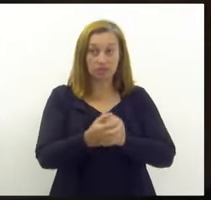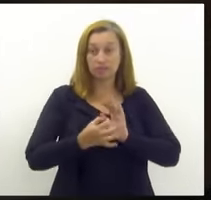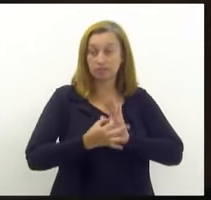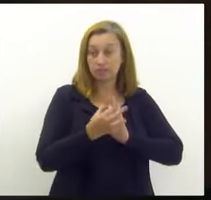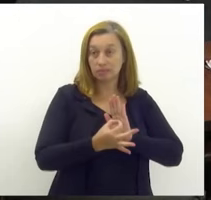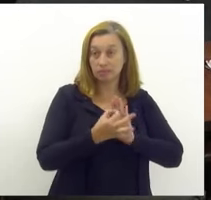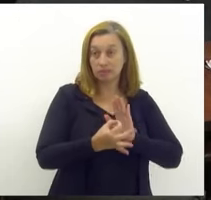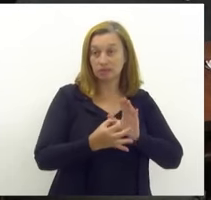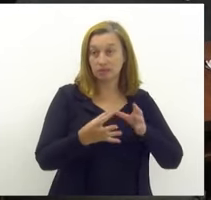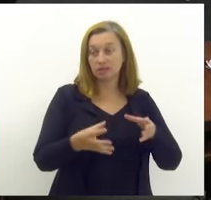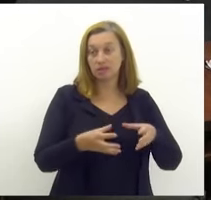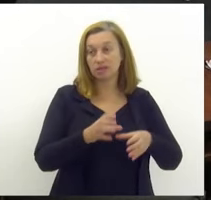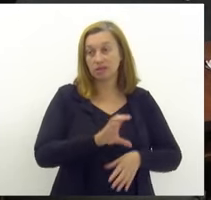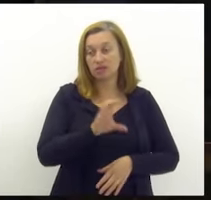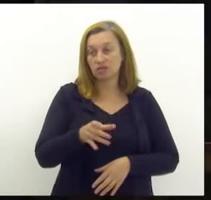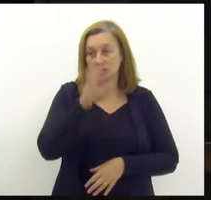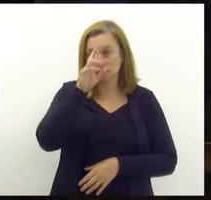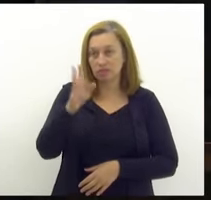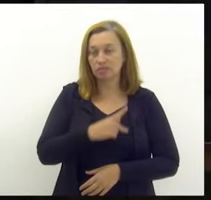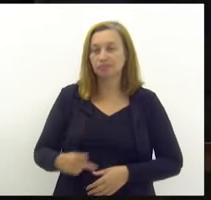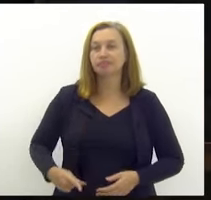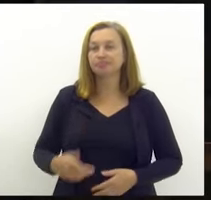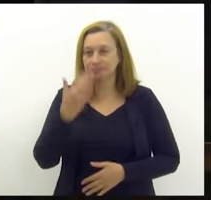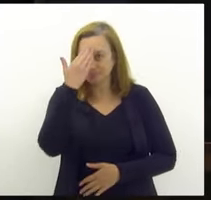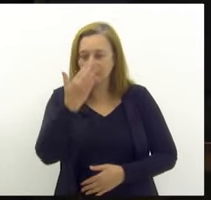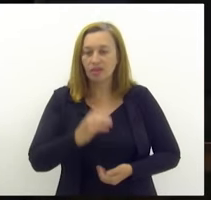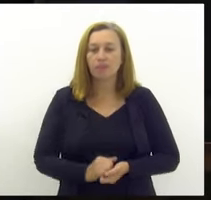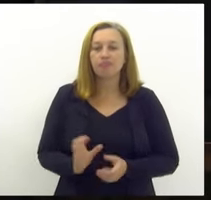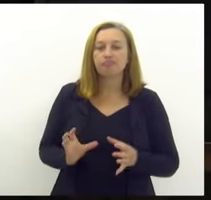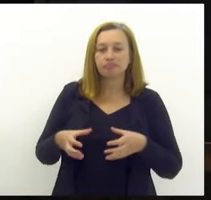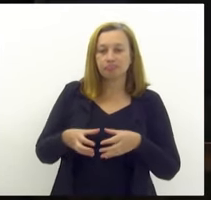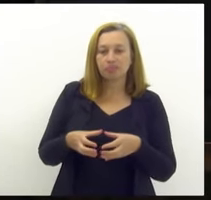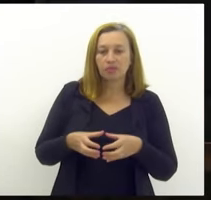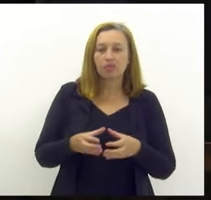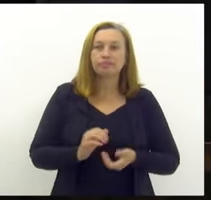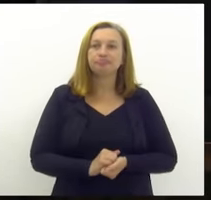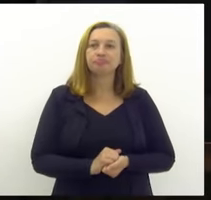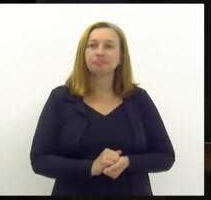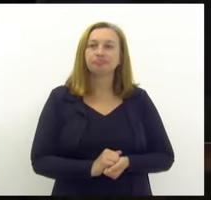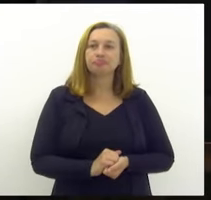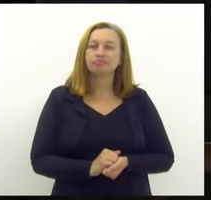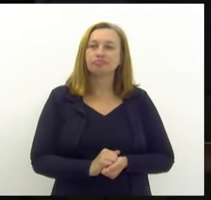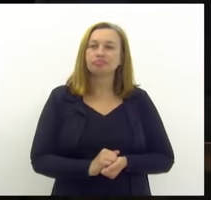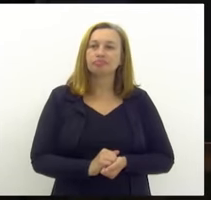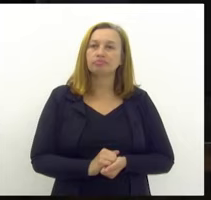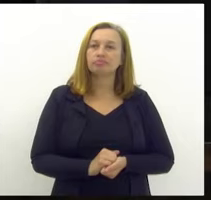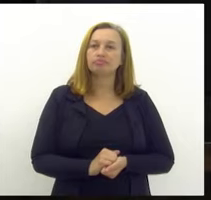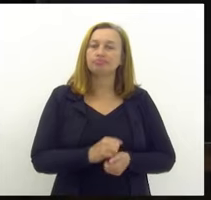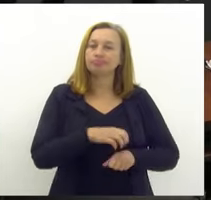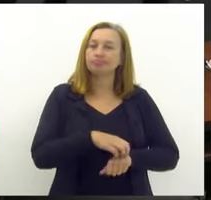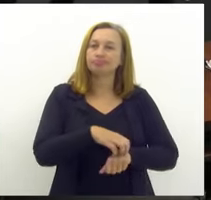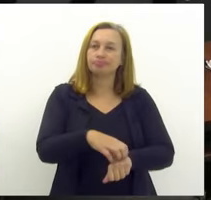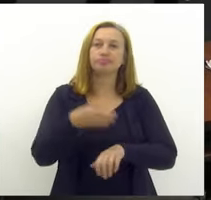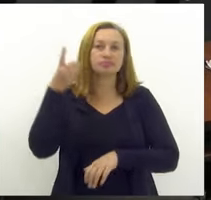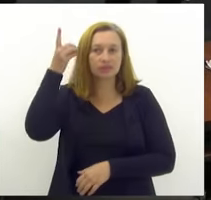presidente Obrigado Caiado pela comissão de transporte Deputado Dionísio